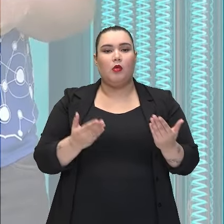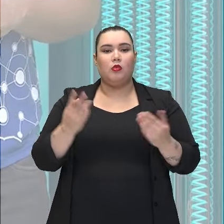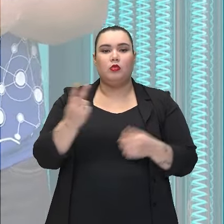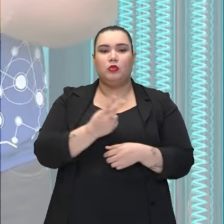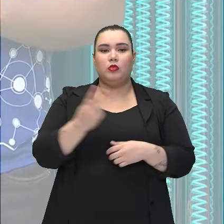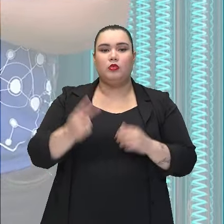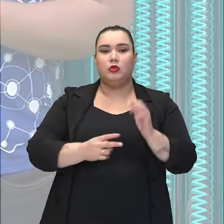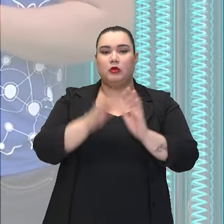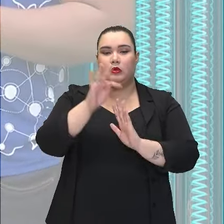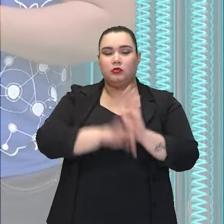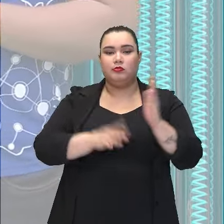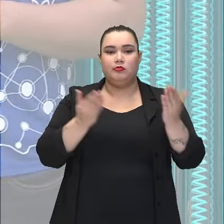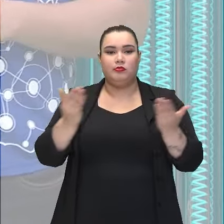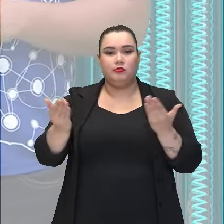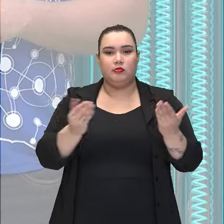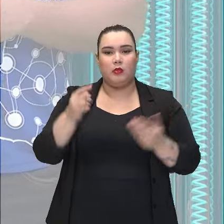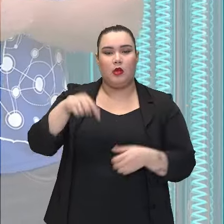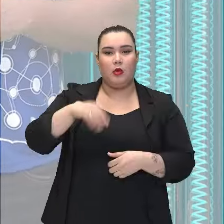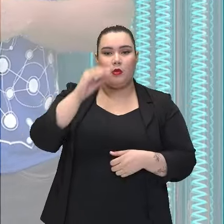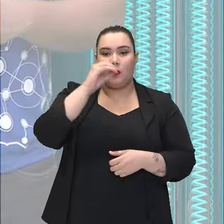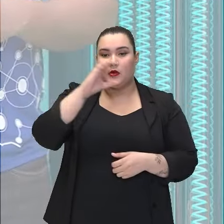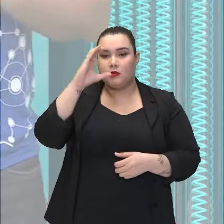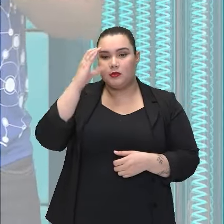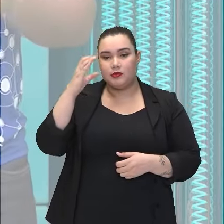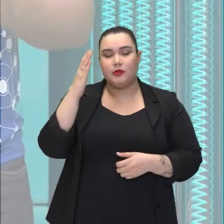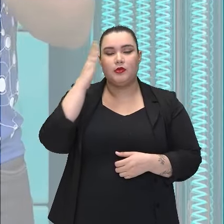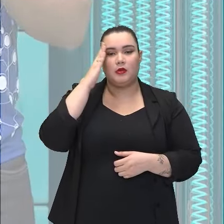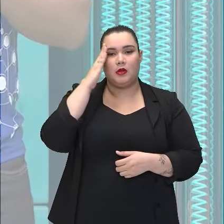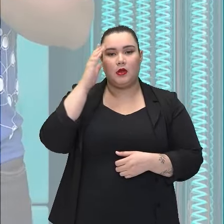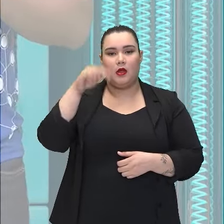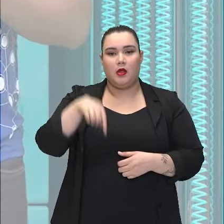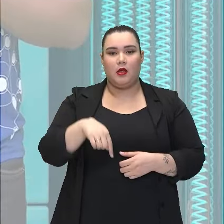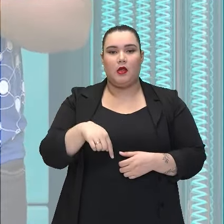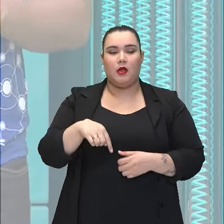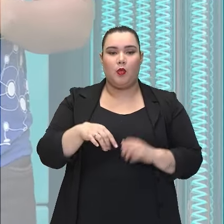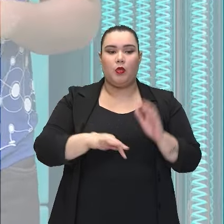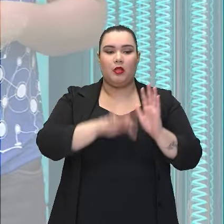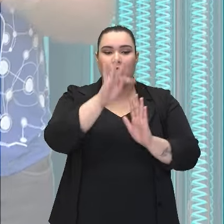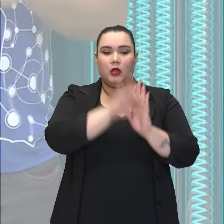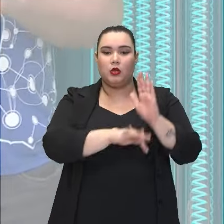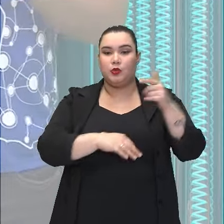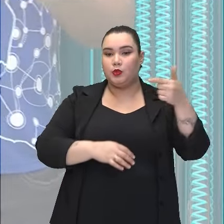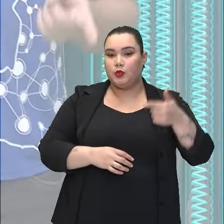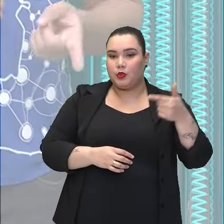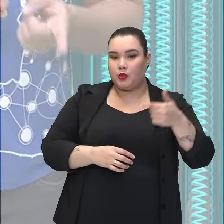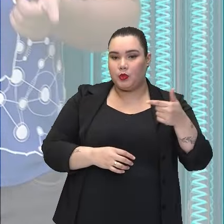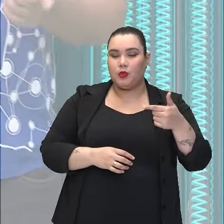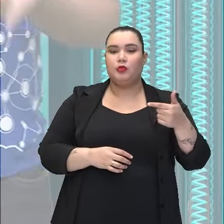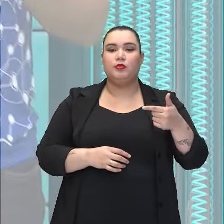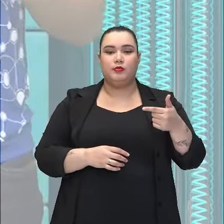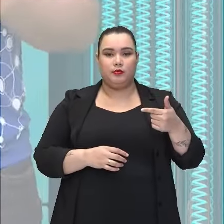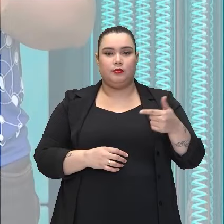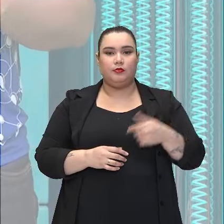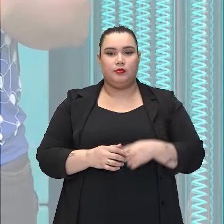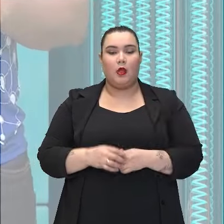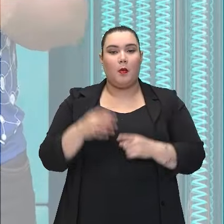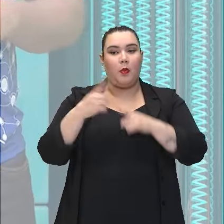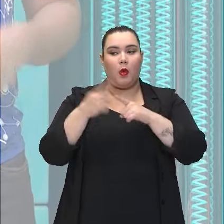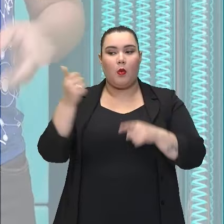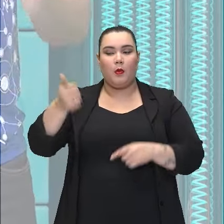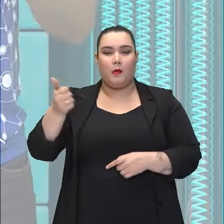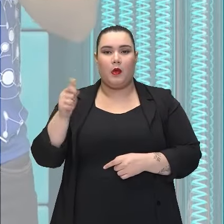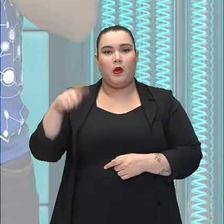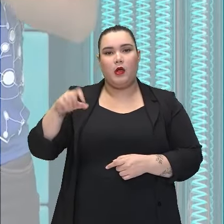textos possui base no conhecimento científico? Então, já sabemos que o verbete de enciclopédia, já que o primeiro tem base no